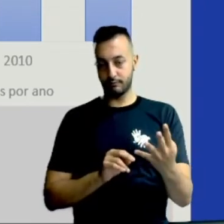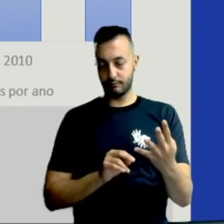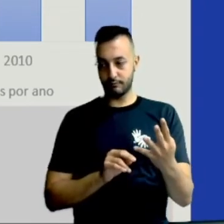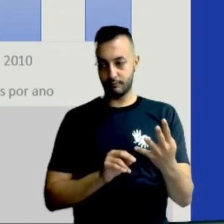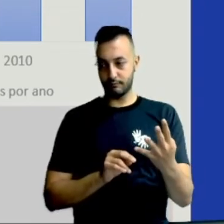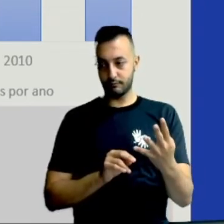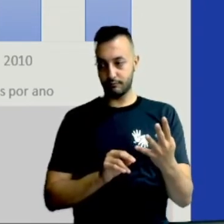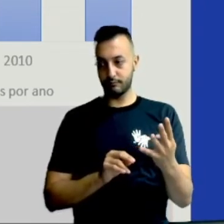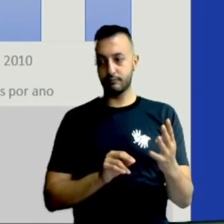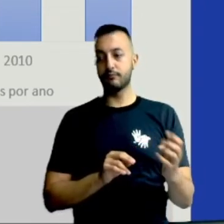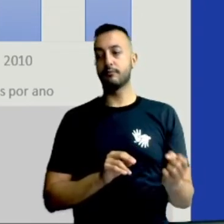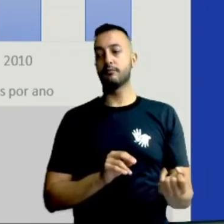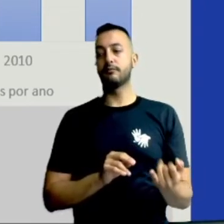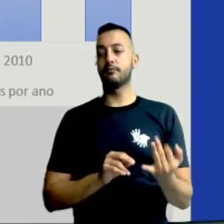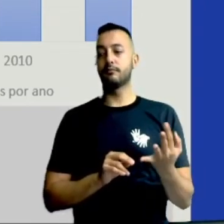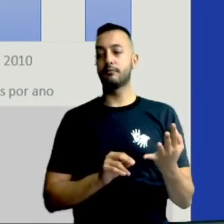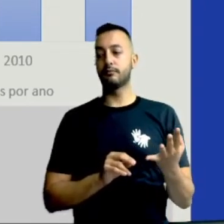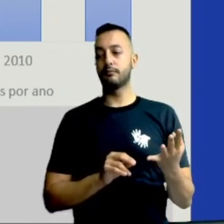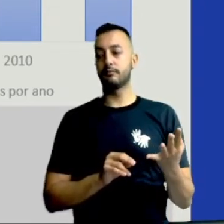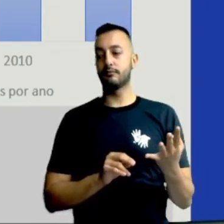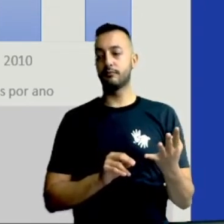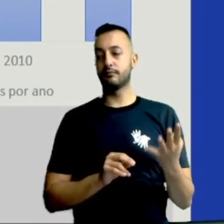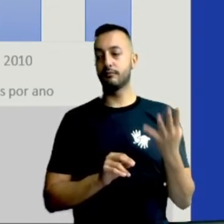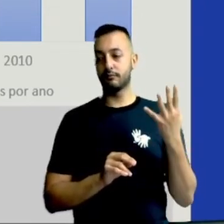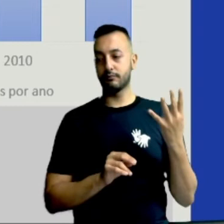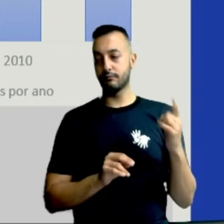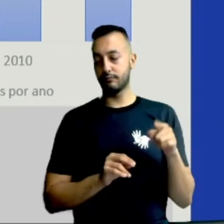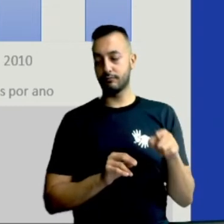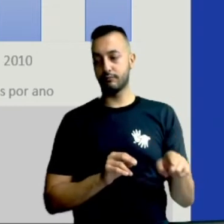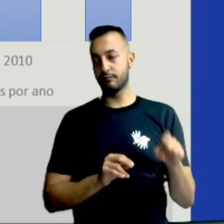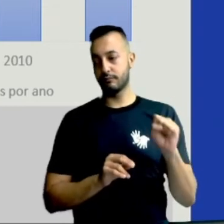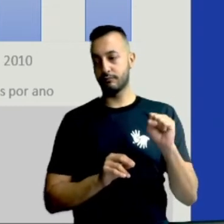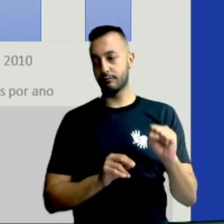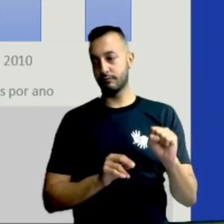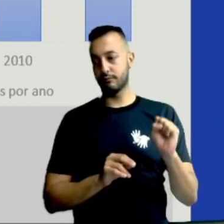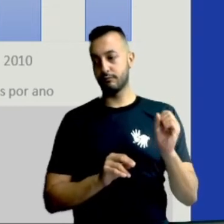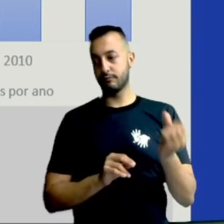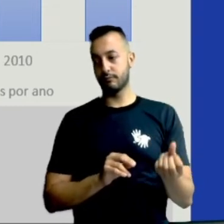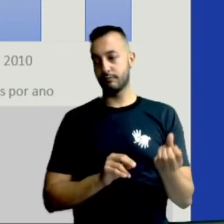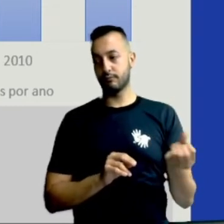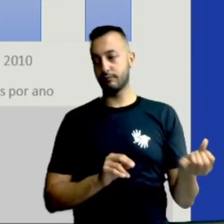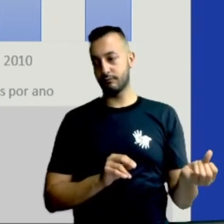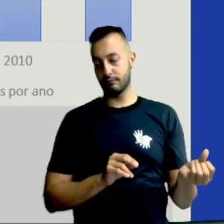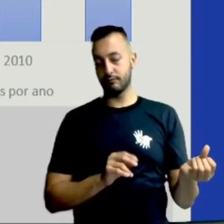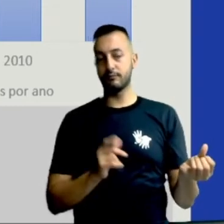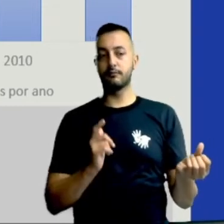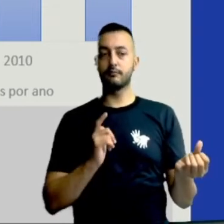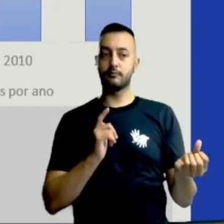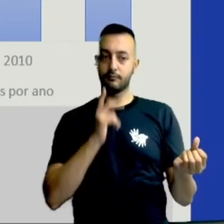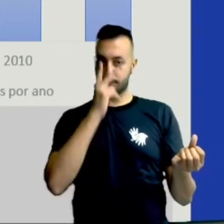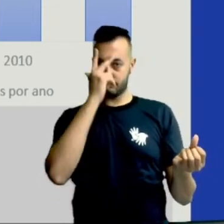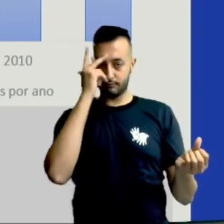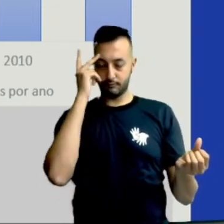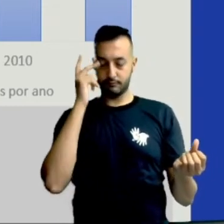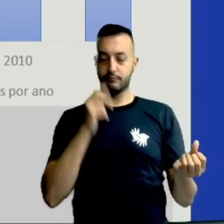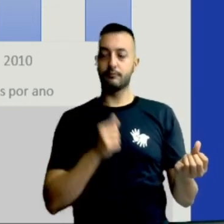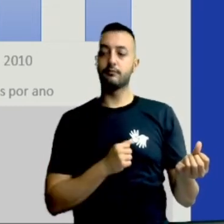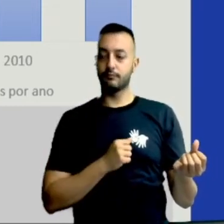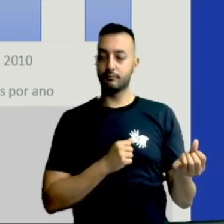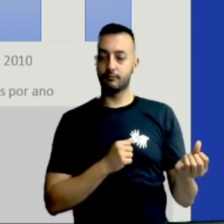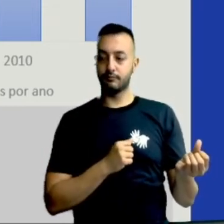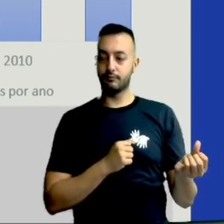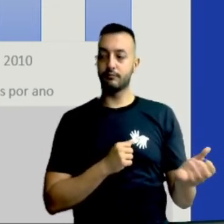1774, tinha 4.866 habitantes.